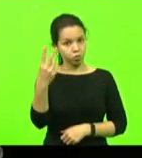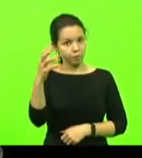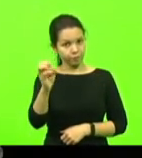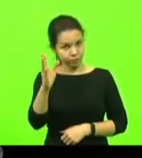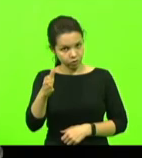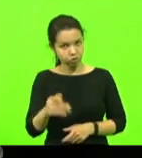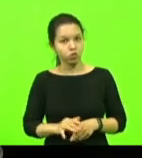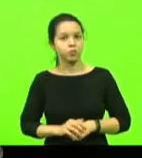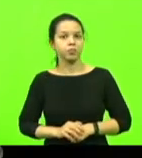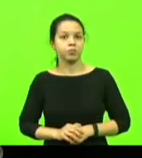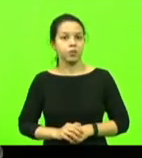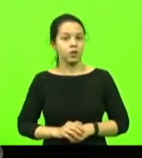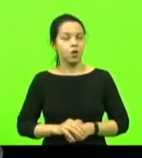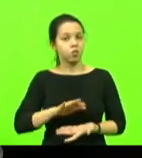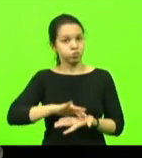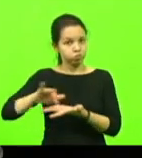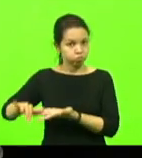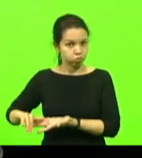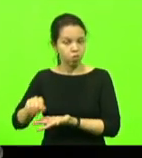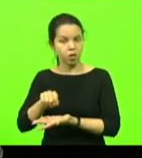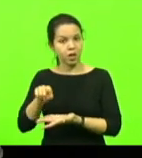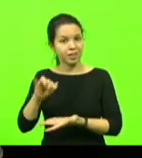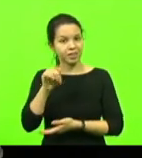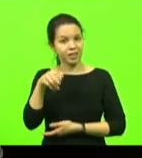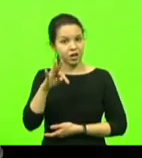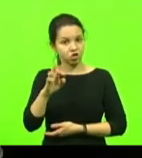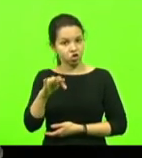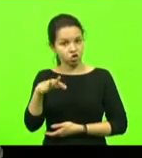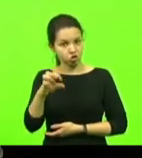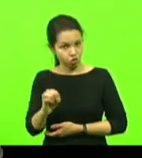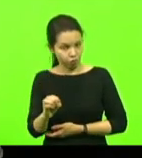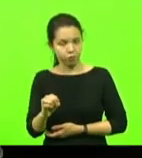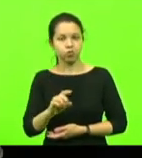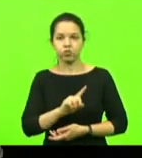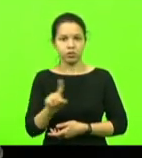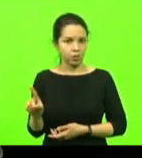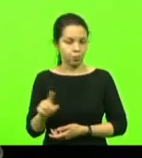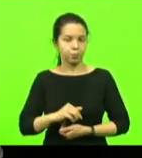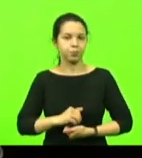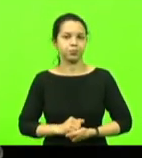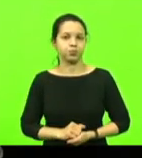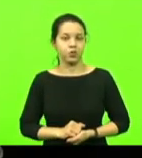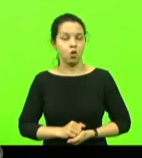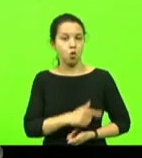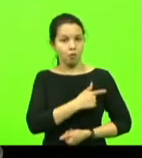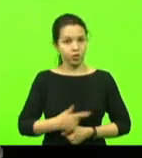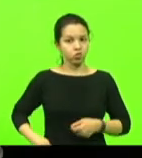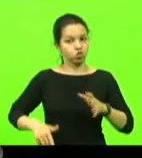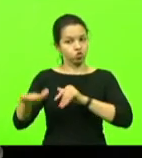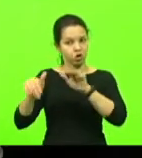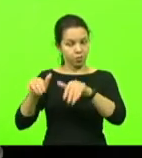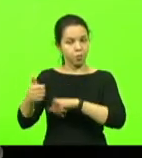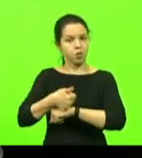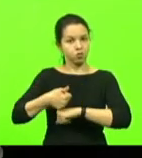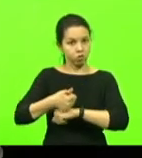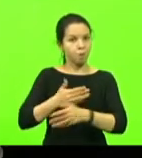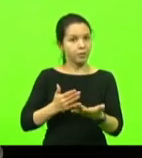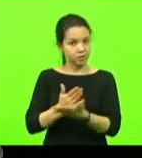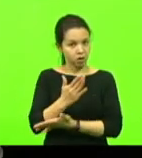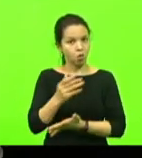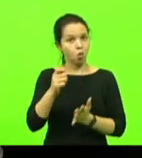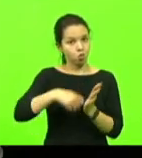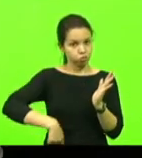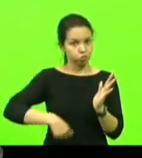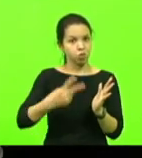os inativos do cálculo. Que o governo chame os profissionais que passaram em concurso 2017, que ainda está